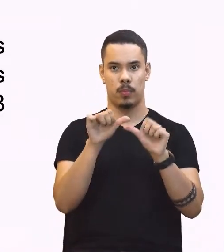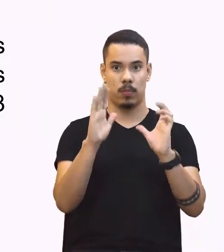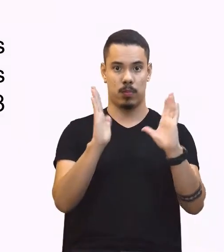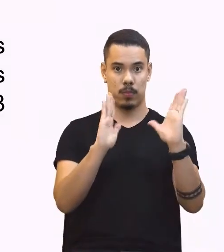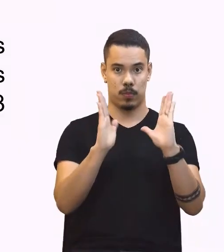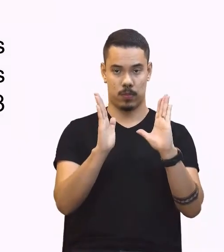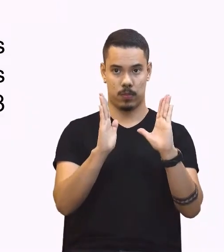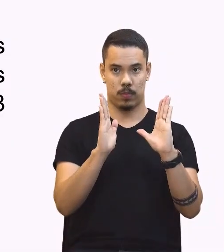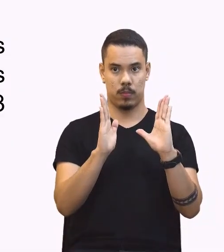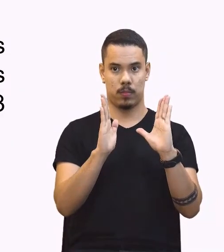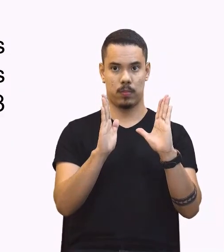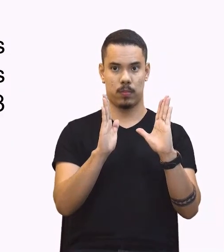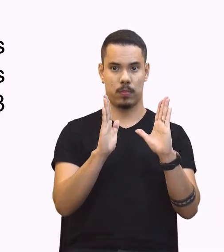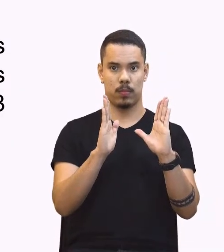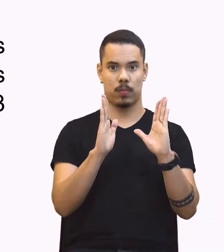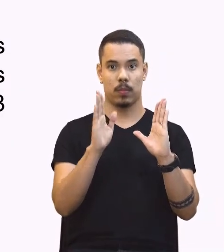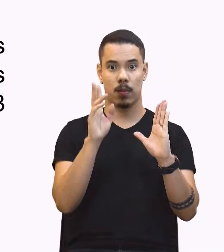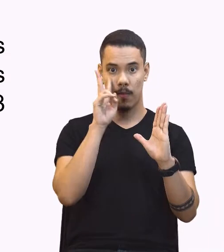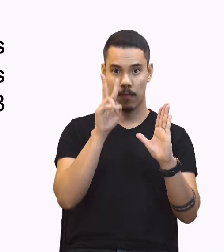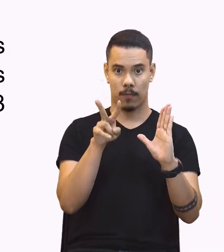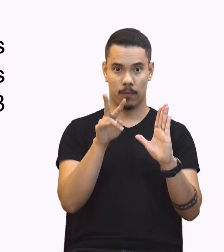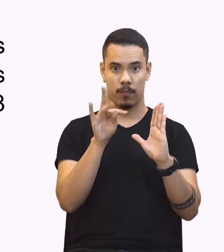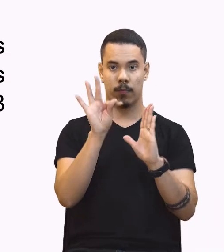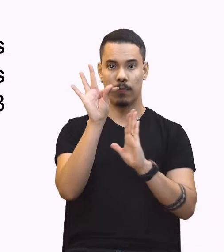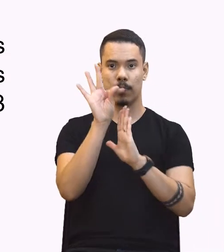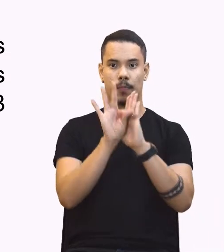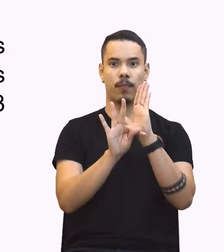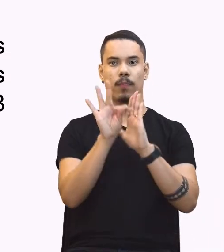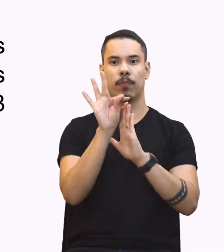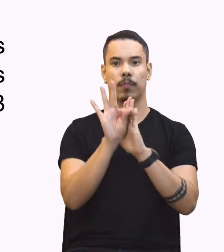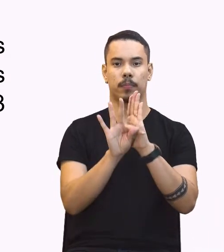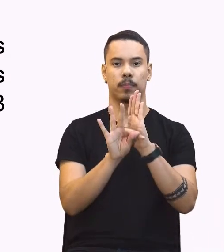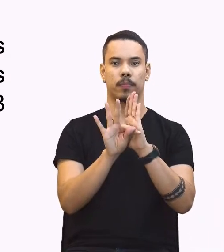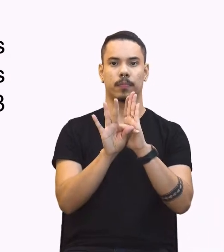para analisar. Então esse é o ponto de partida.